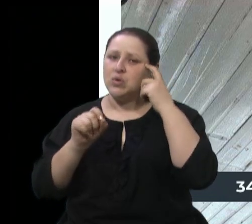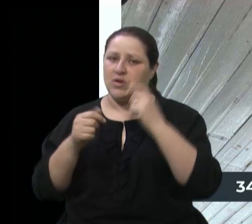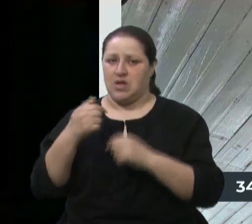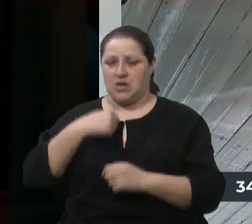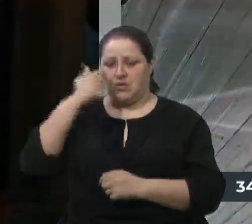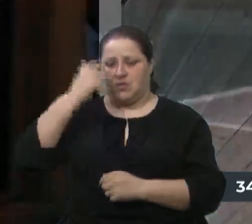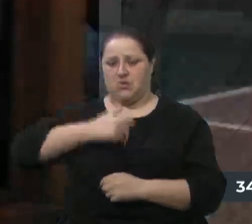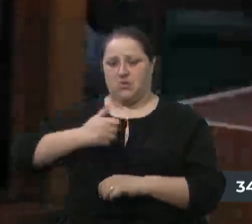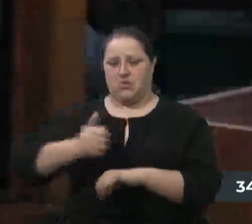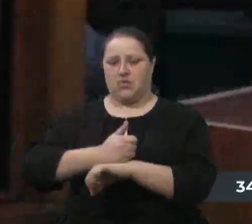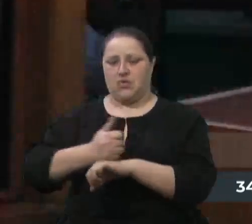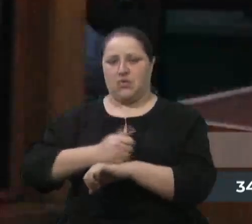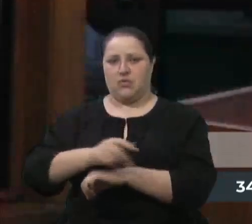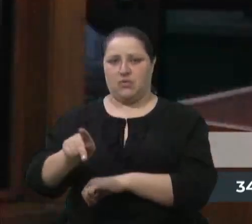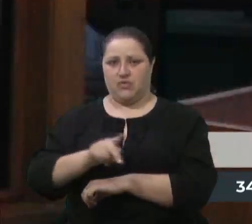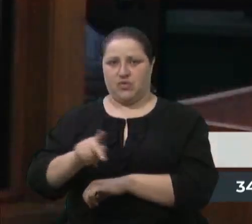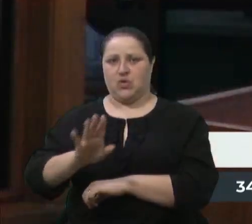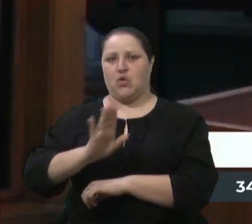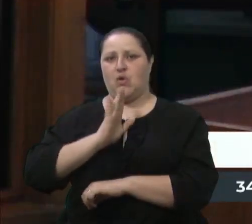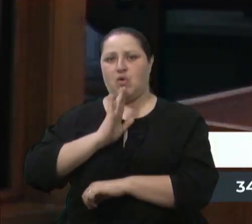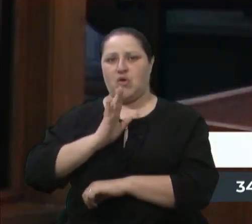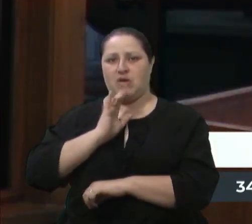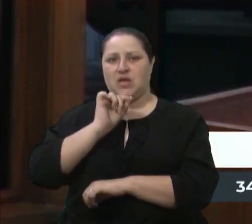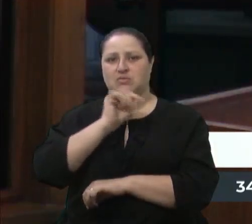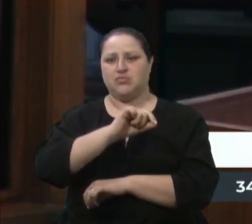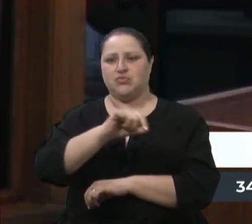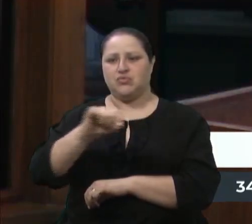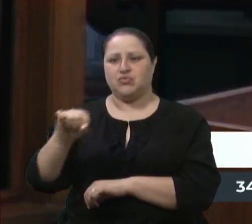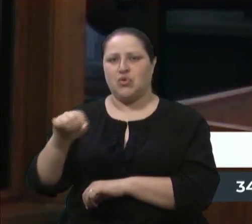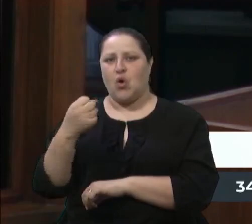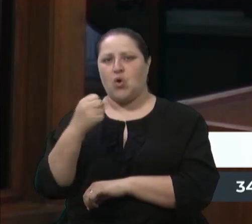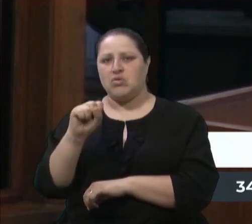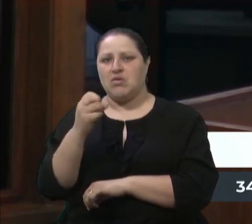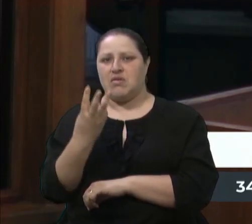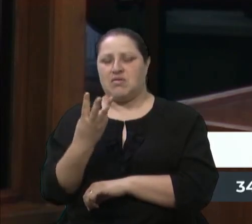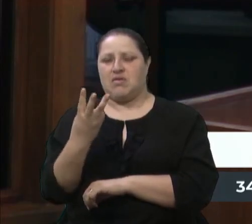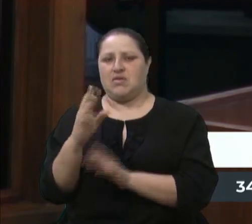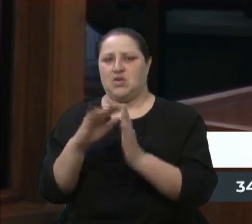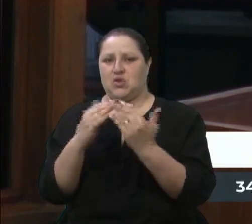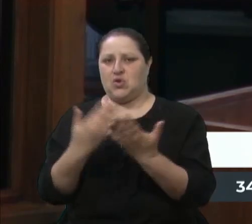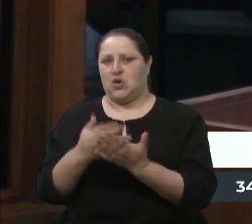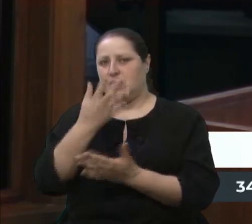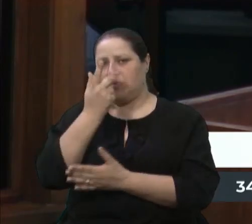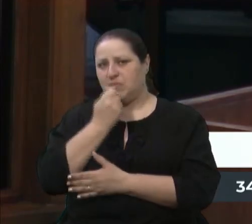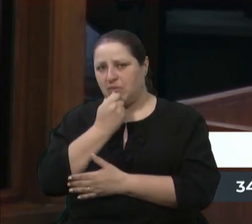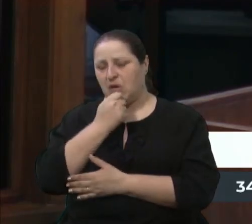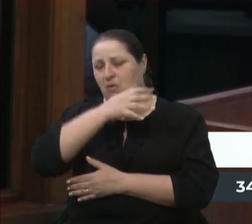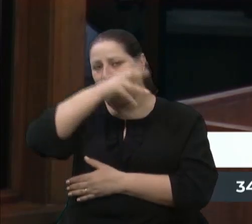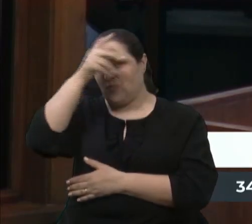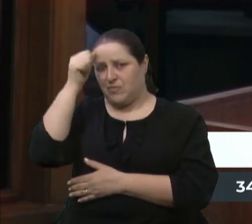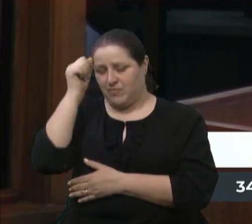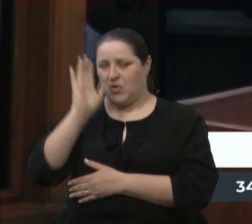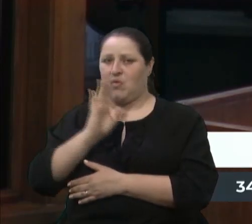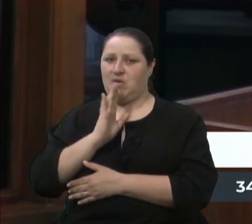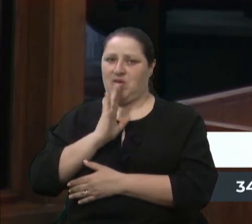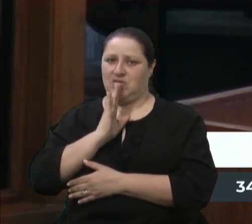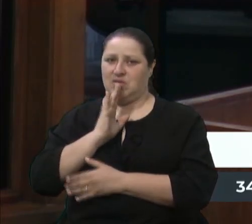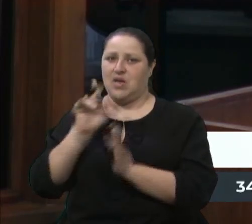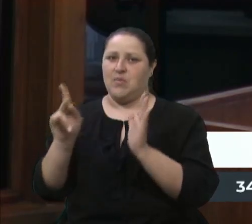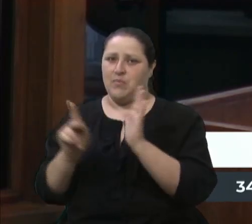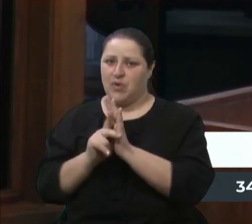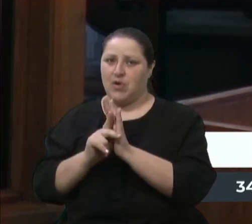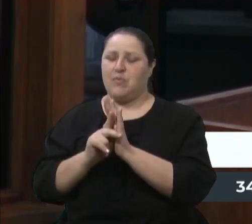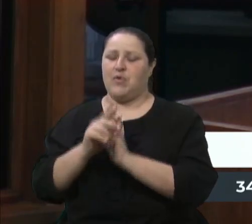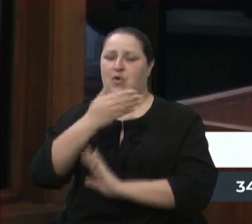prof e conheço as 83 escolas municipais, públicas municipais, geridas pelo